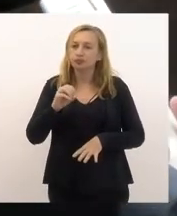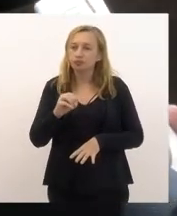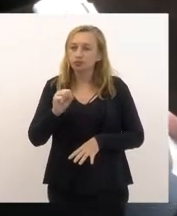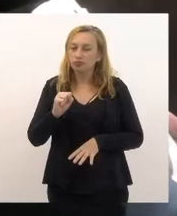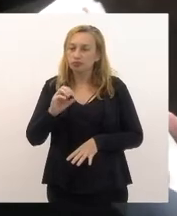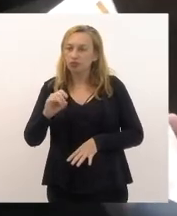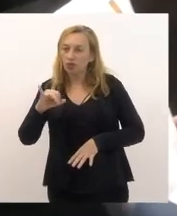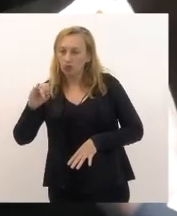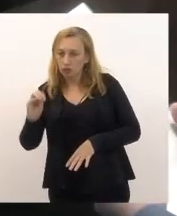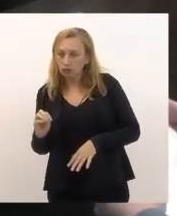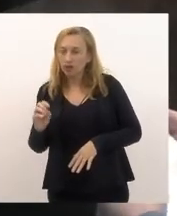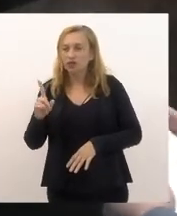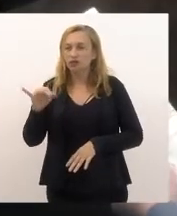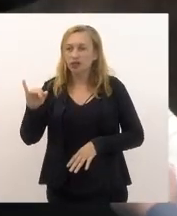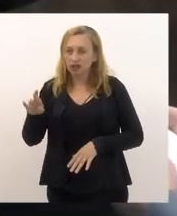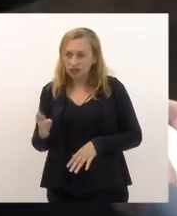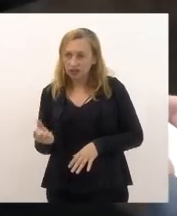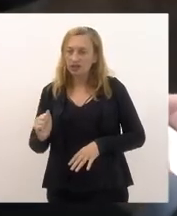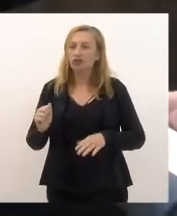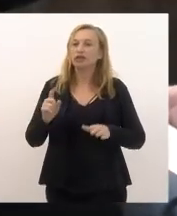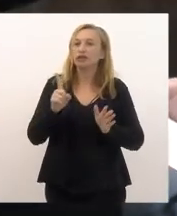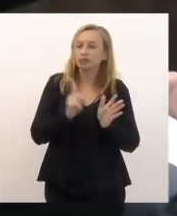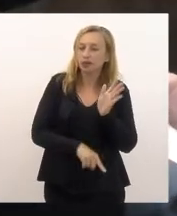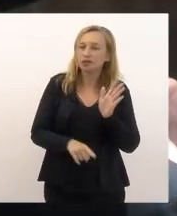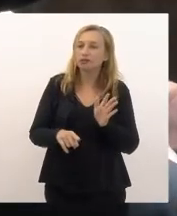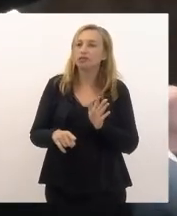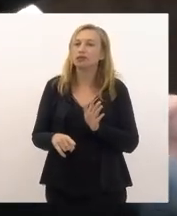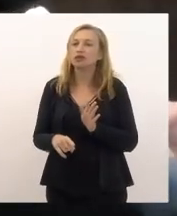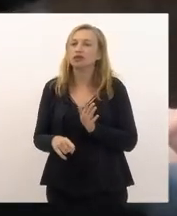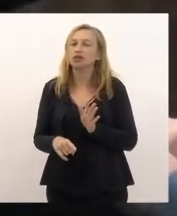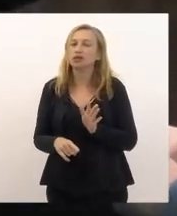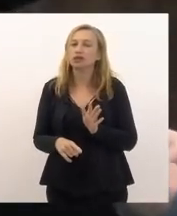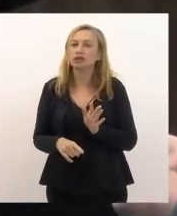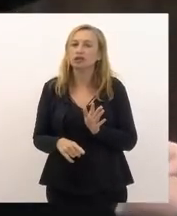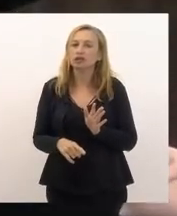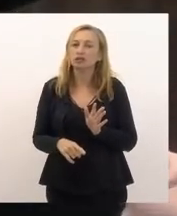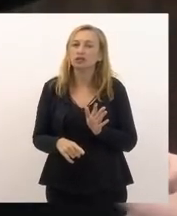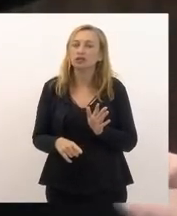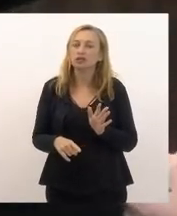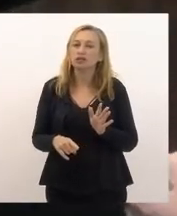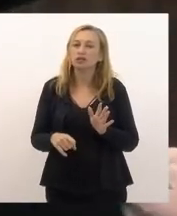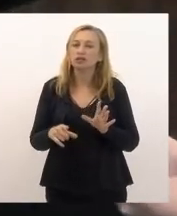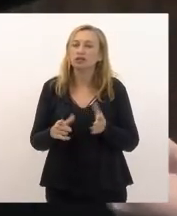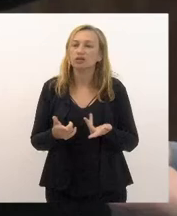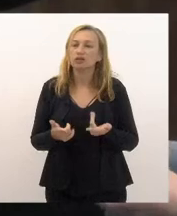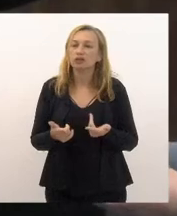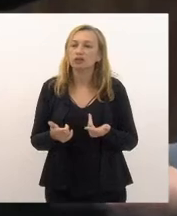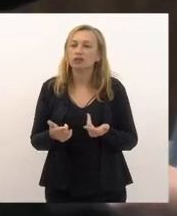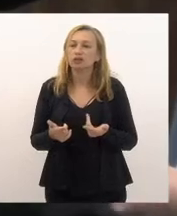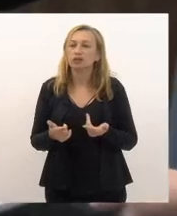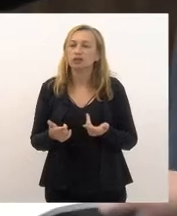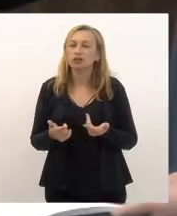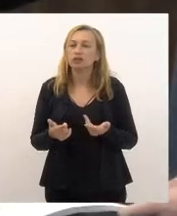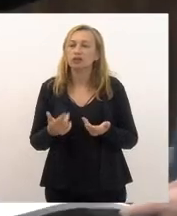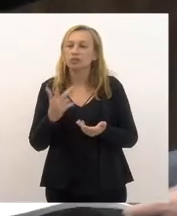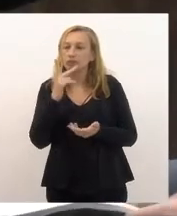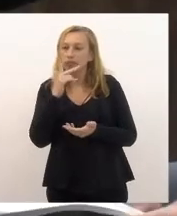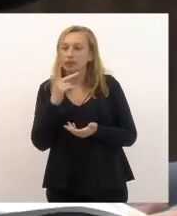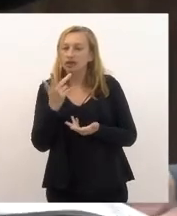socioeducativas e obviamente, cada vez menos, né, a aparência, a impressão de